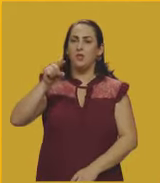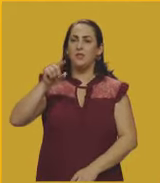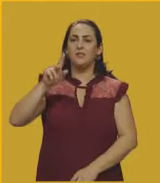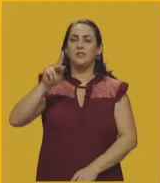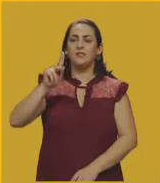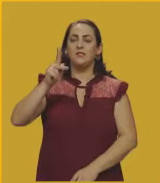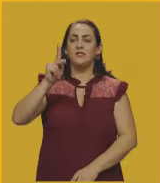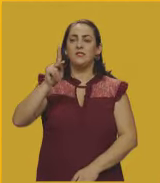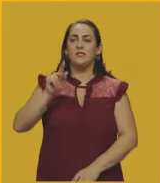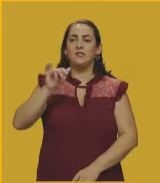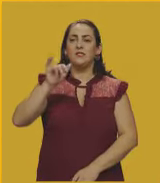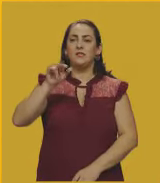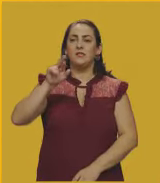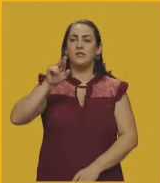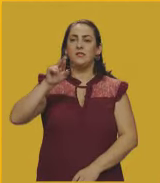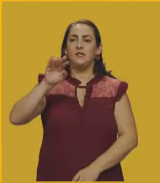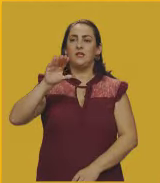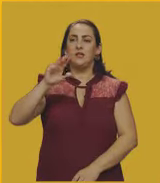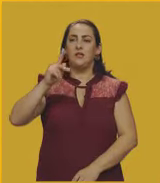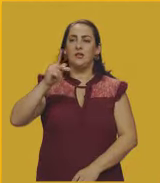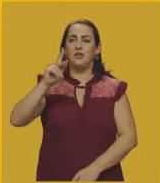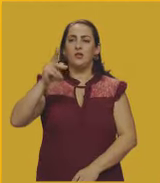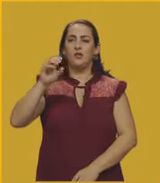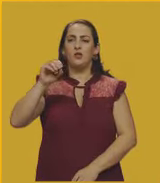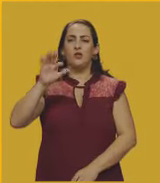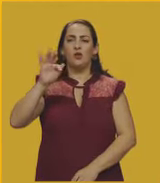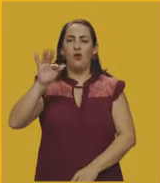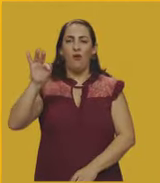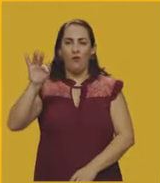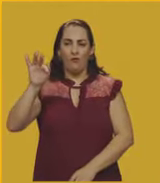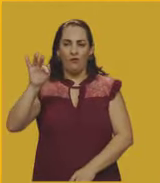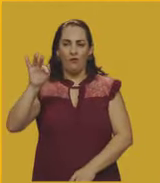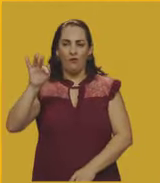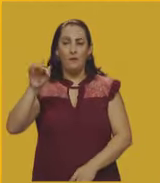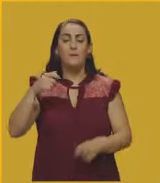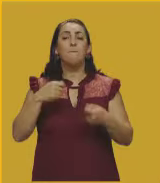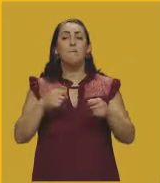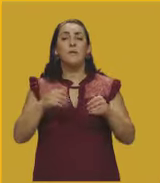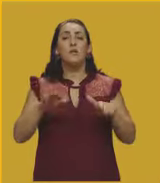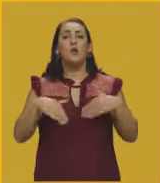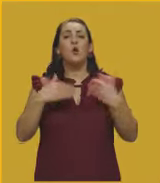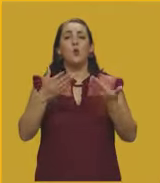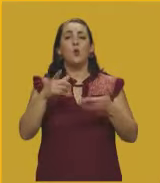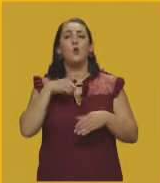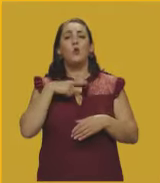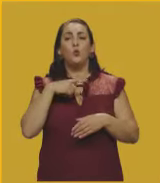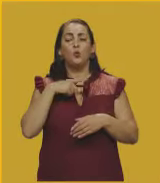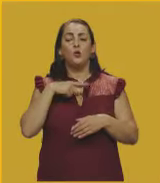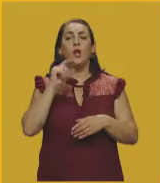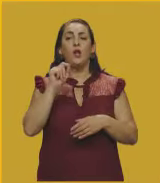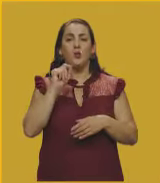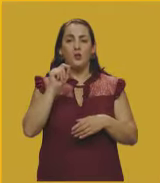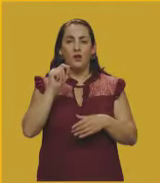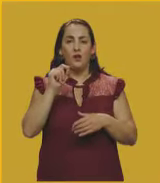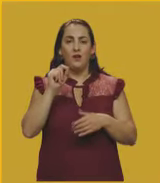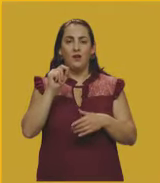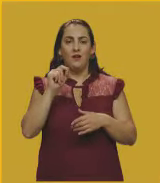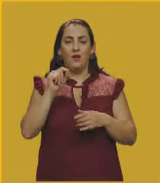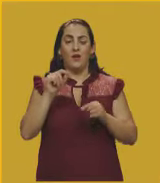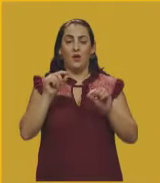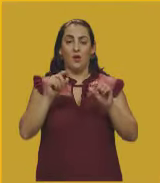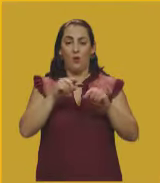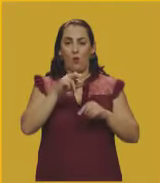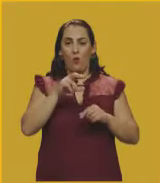gente utilizá-la quando nós temos circuitos paralelos, ou seja, quando eu tenho divisão de corrente no meu